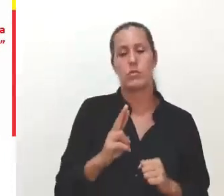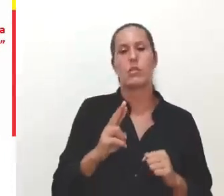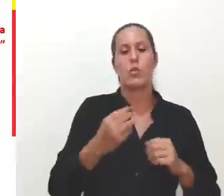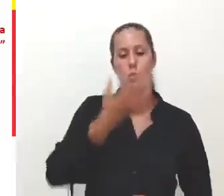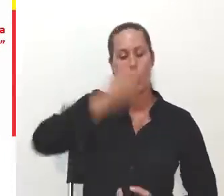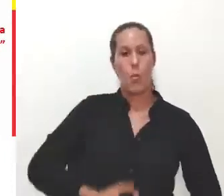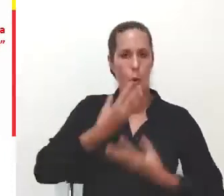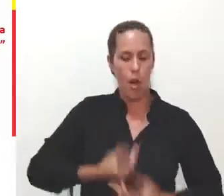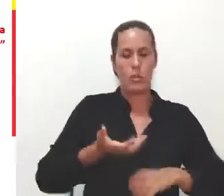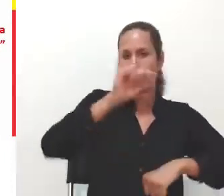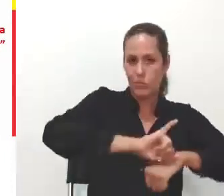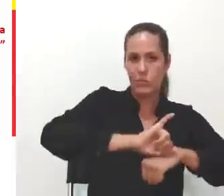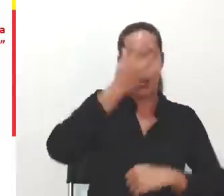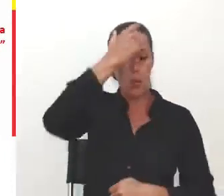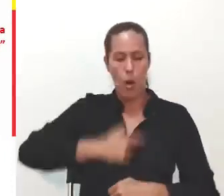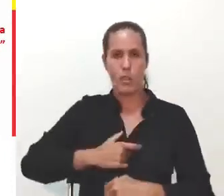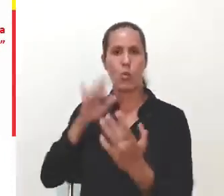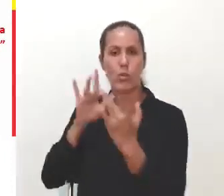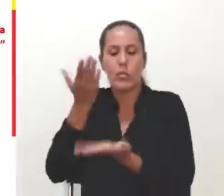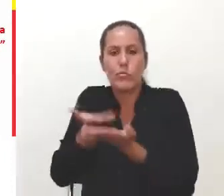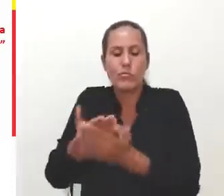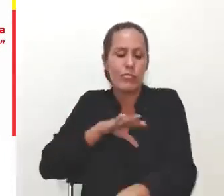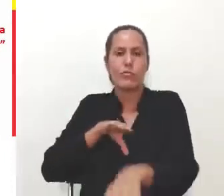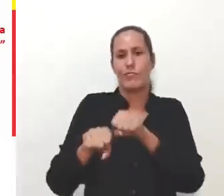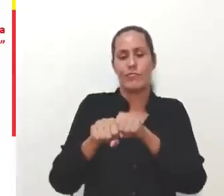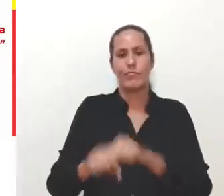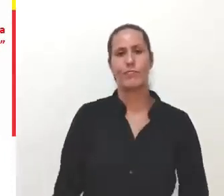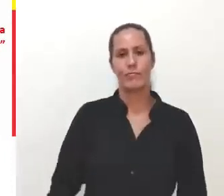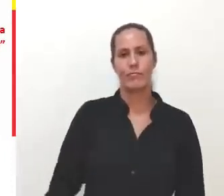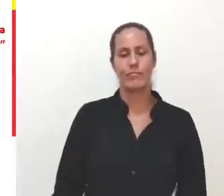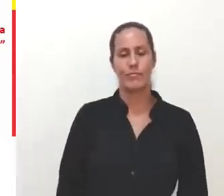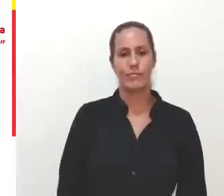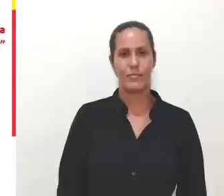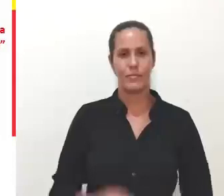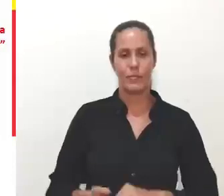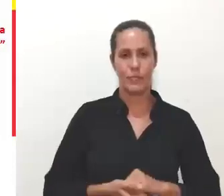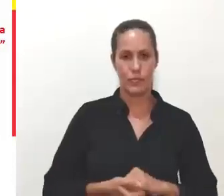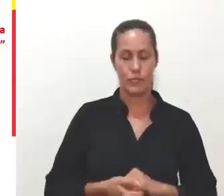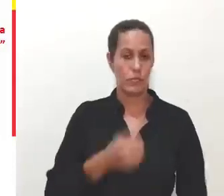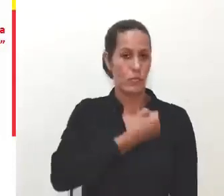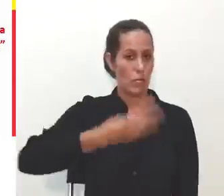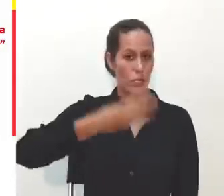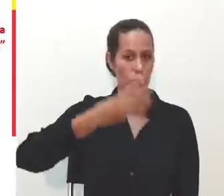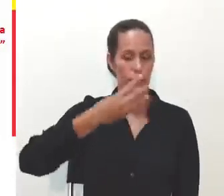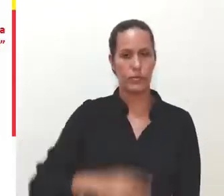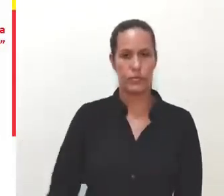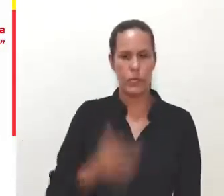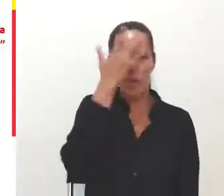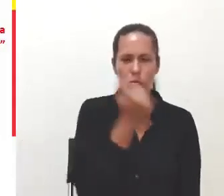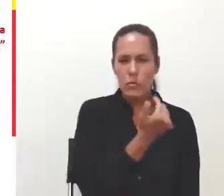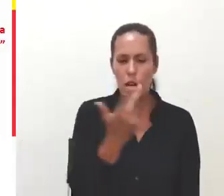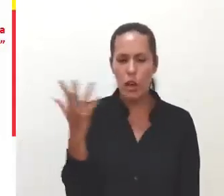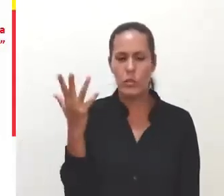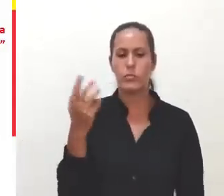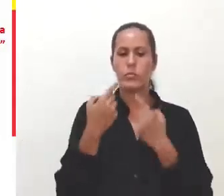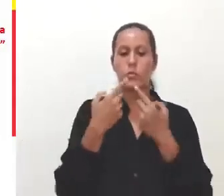ser esse? Seria o poeta da cidade grande, aquele poeta que teve acesso ao estudo, o poeta